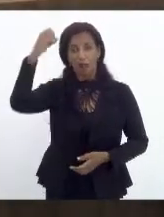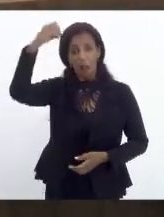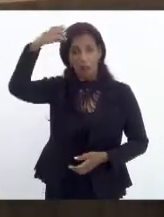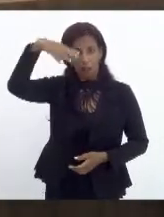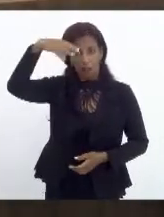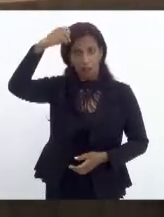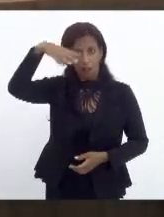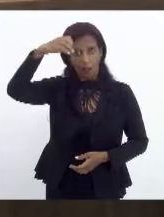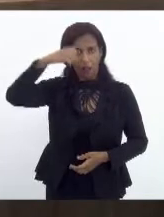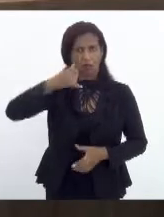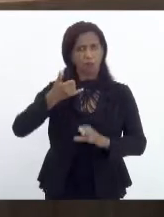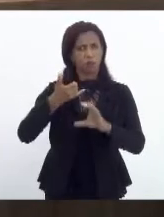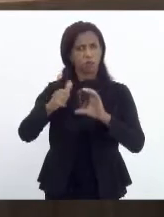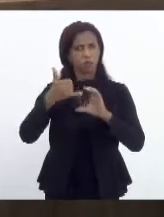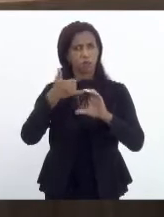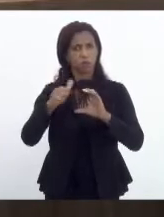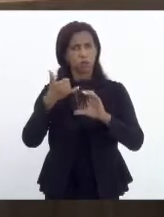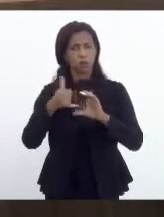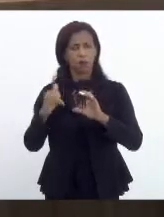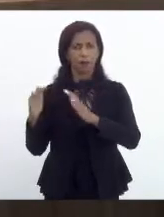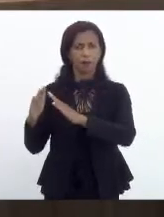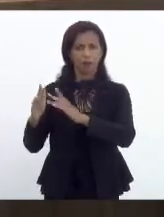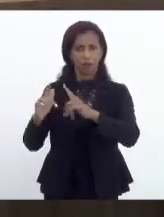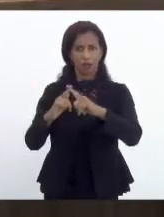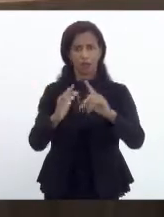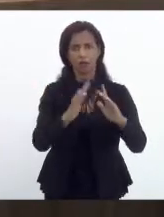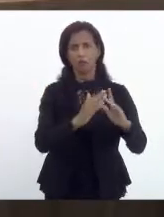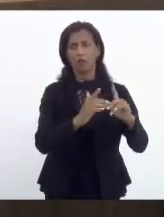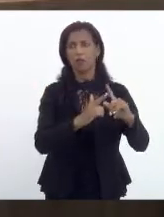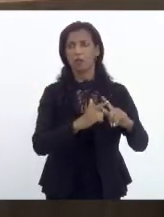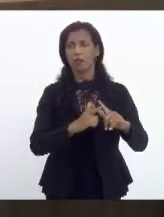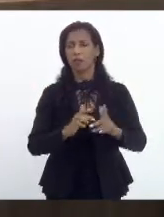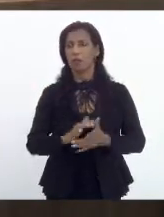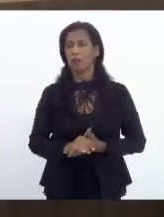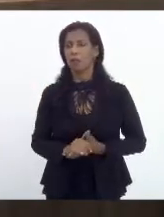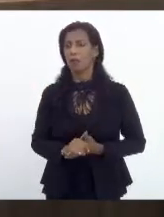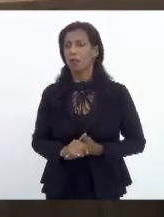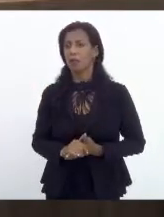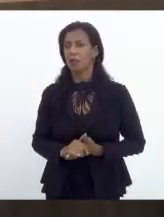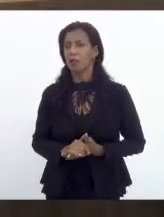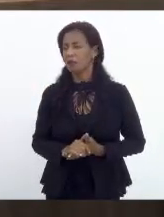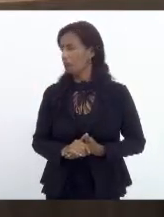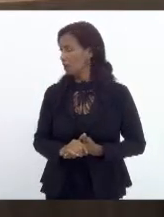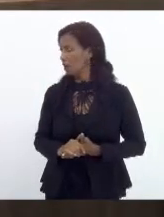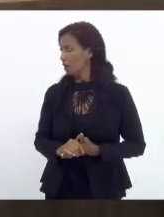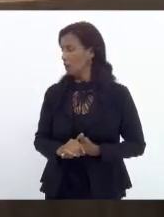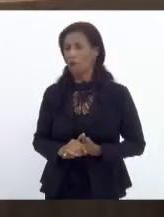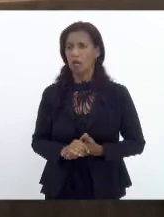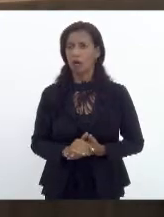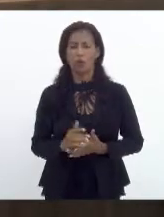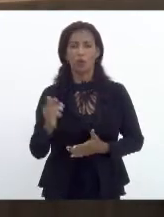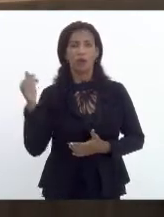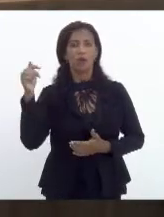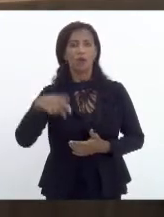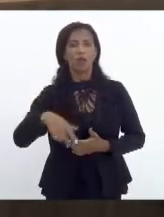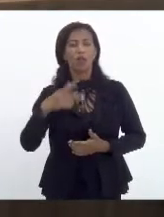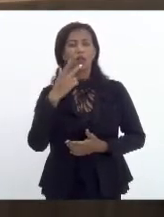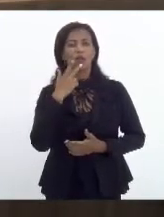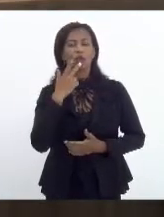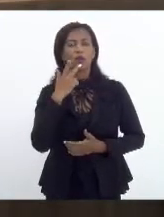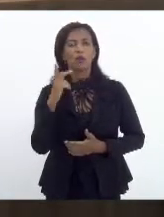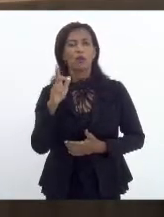enviado WhatsApp para grandes igrejas, e aí eu posso falar da Igreja Cristo Vivo em Campinho, dizendo que ela